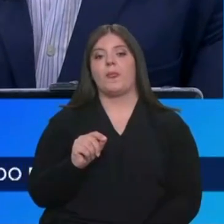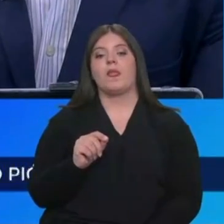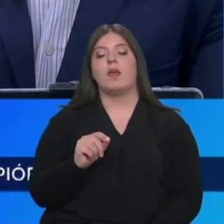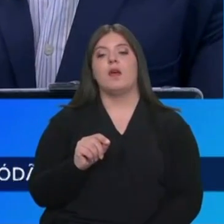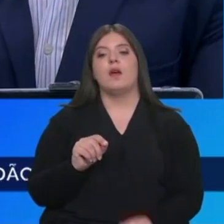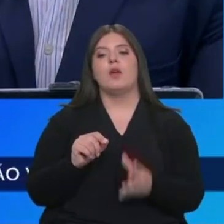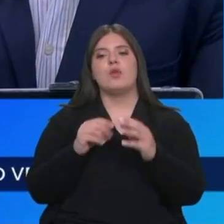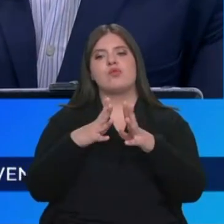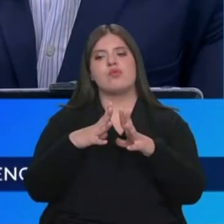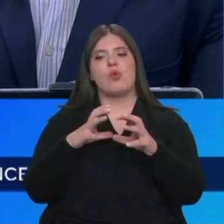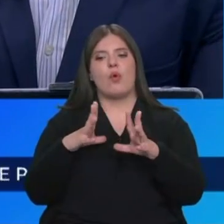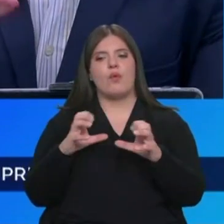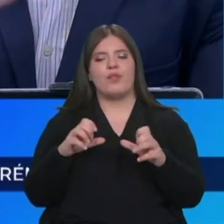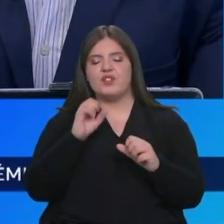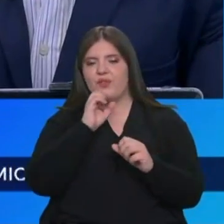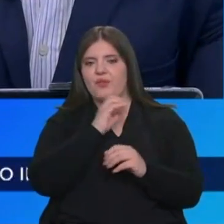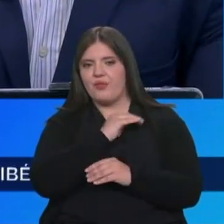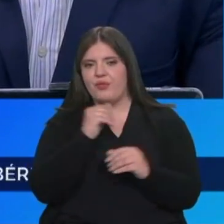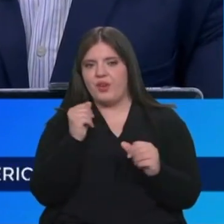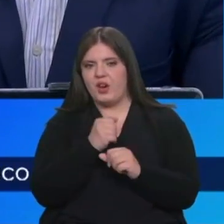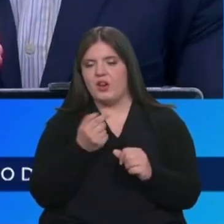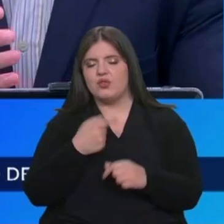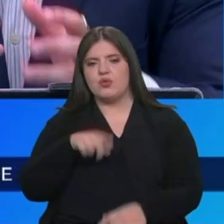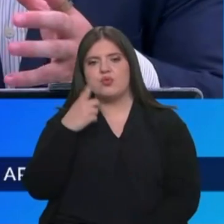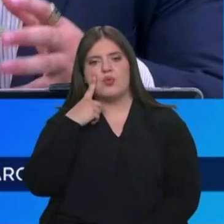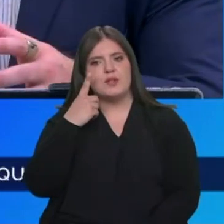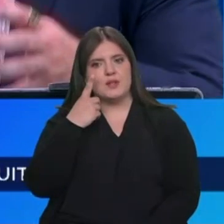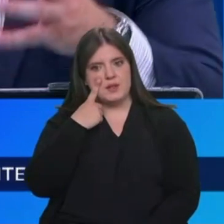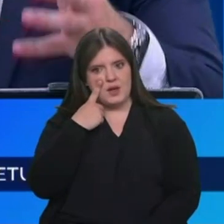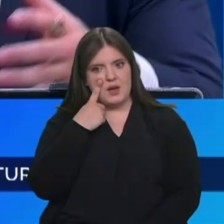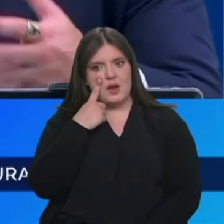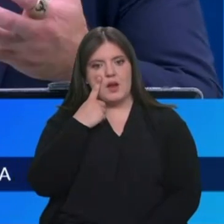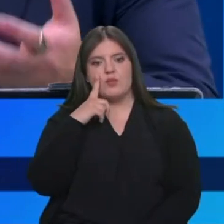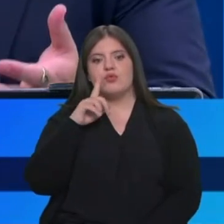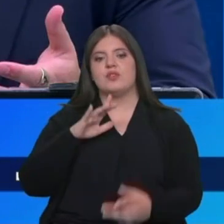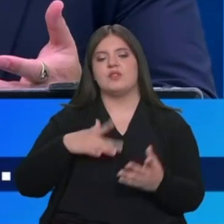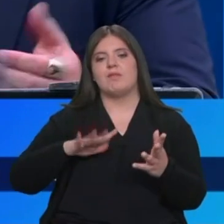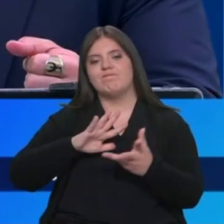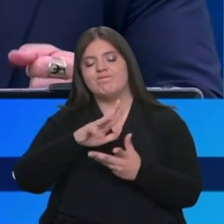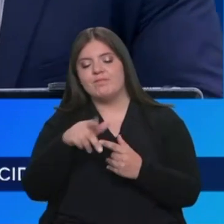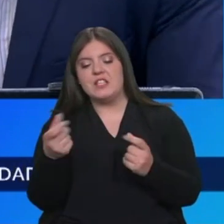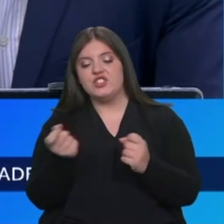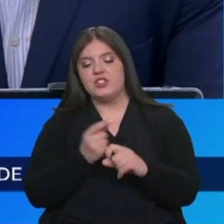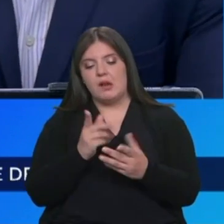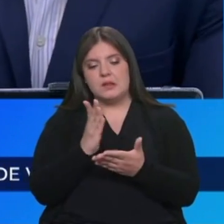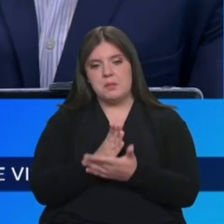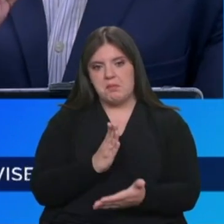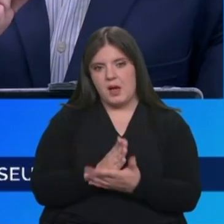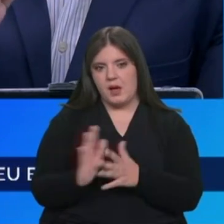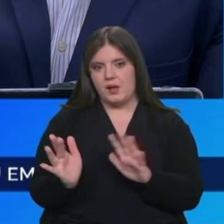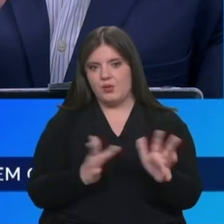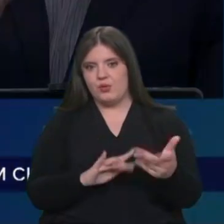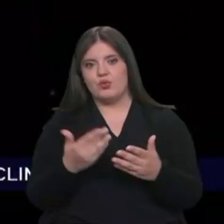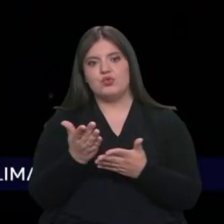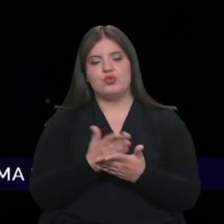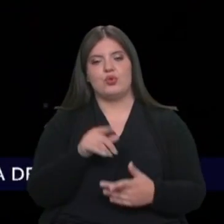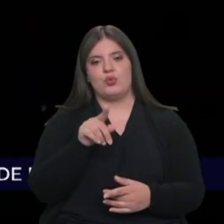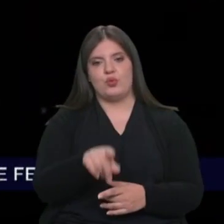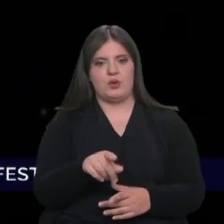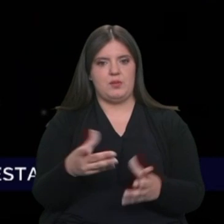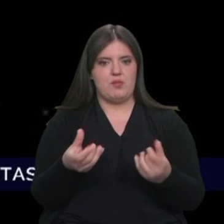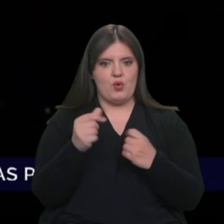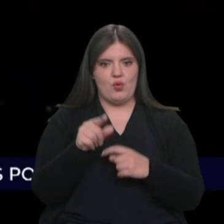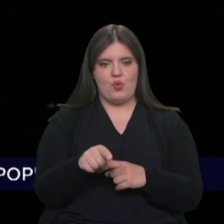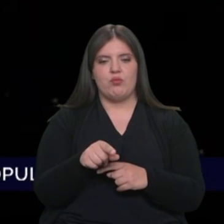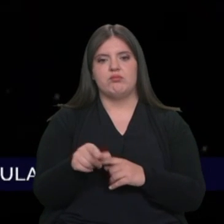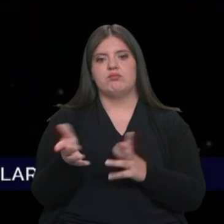de nuvens frias que nós conhecemos e que também andam pelo meio entre as estrelas. Este estudo